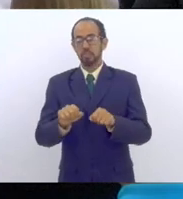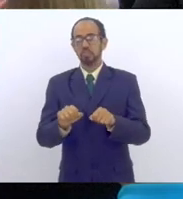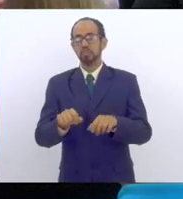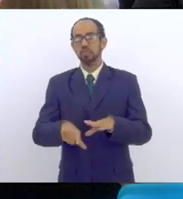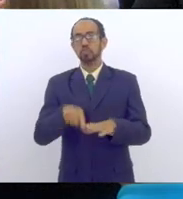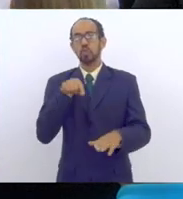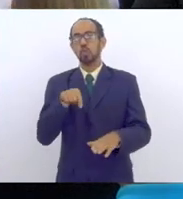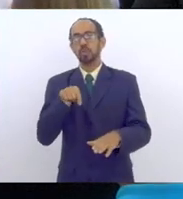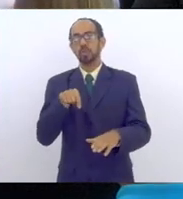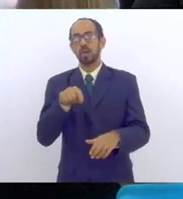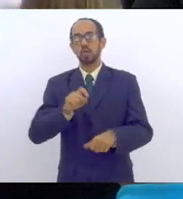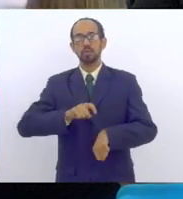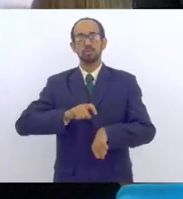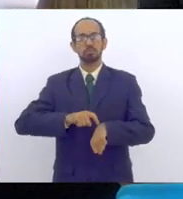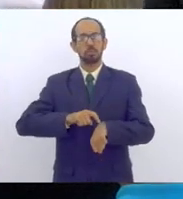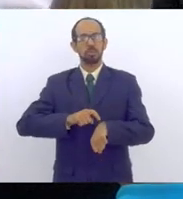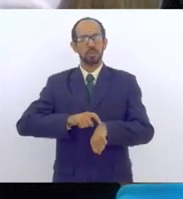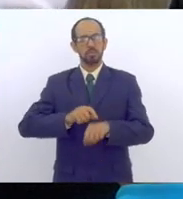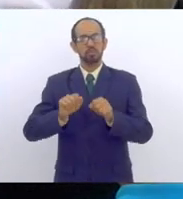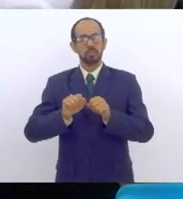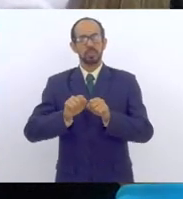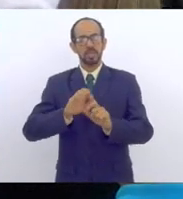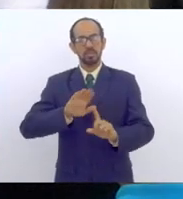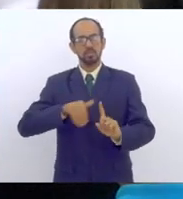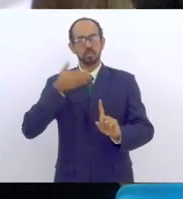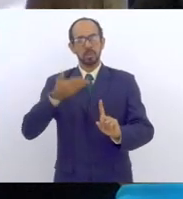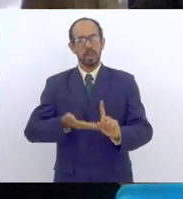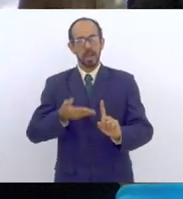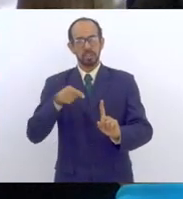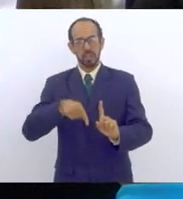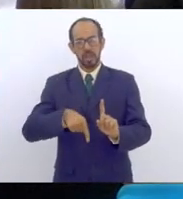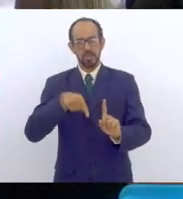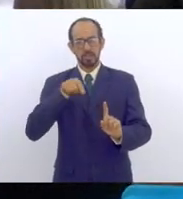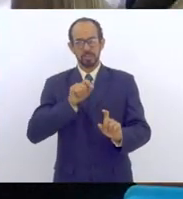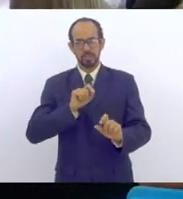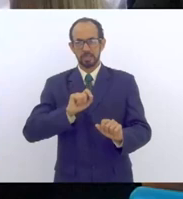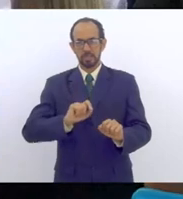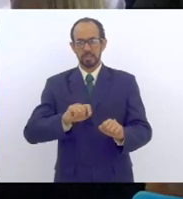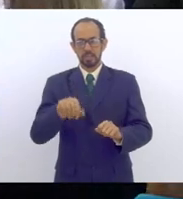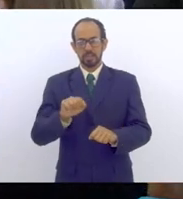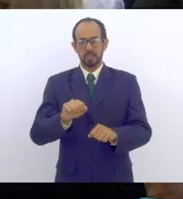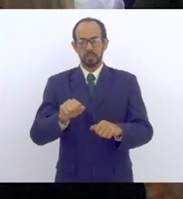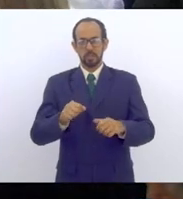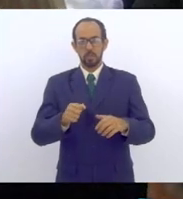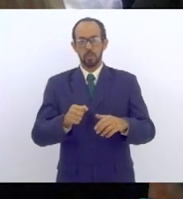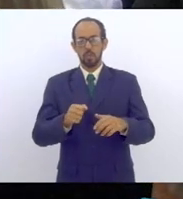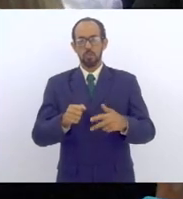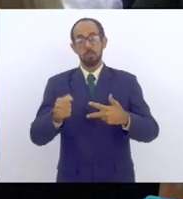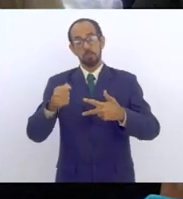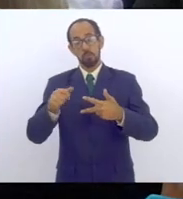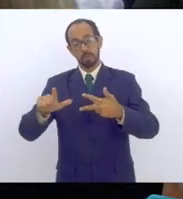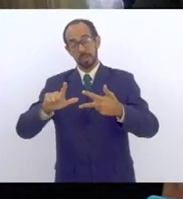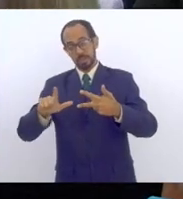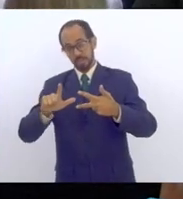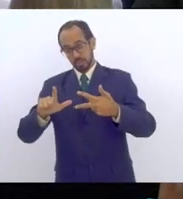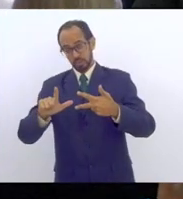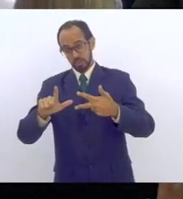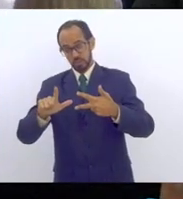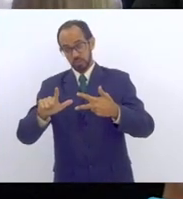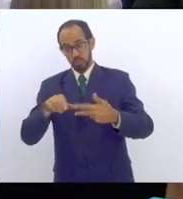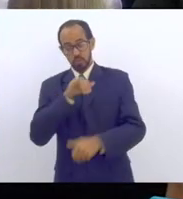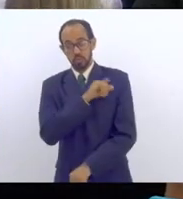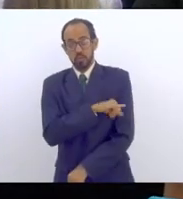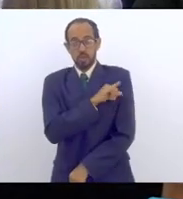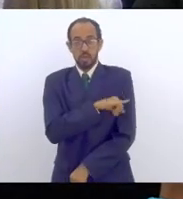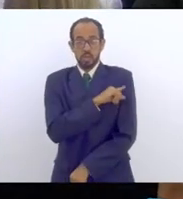as nossas últimas homenagens pelo menos aqui na Esfera do Poder Legislativo Fluminense para que a gente